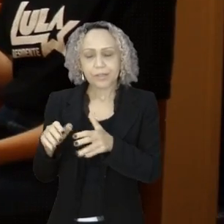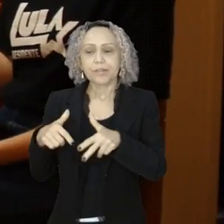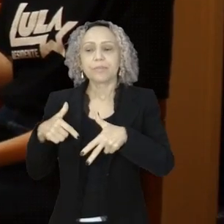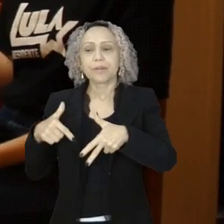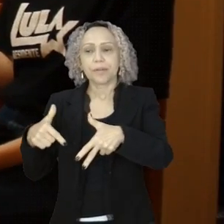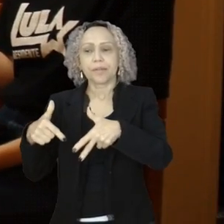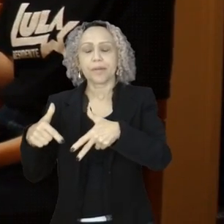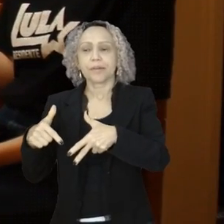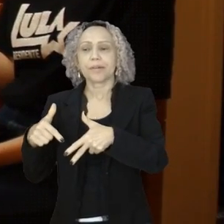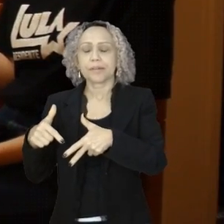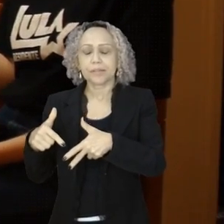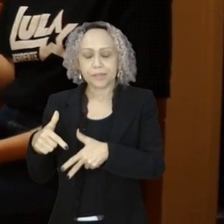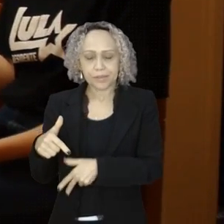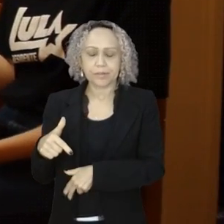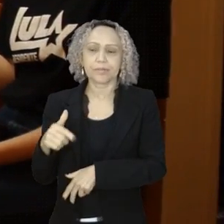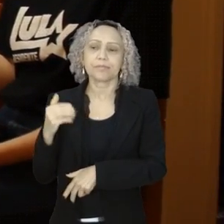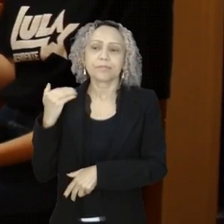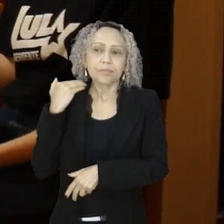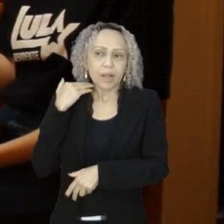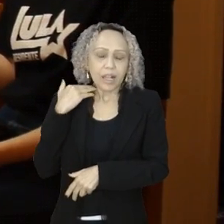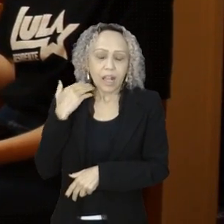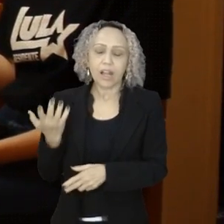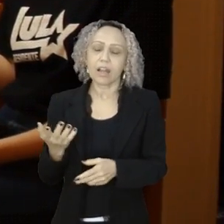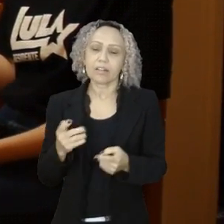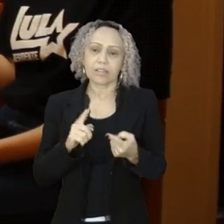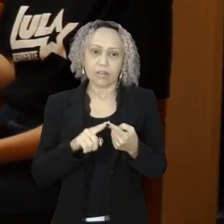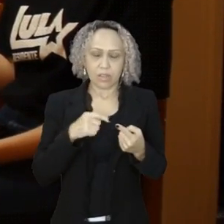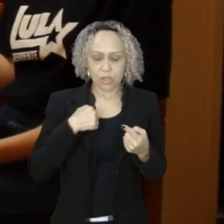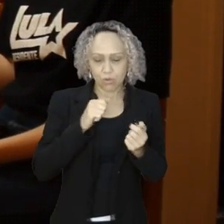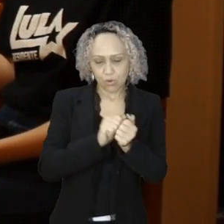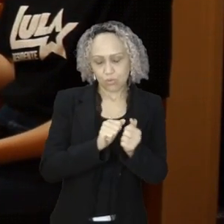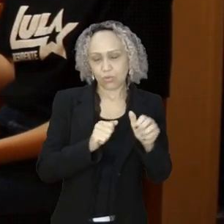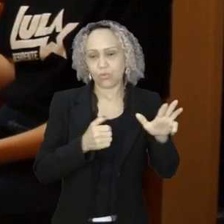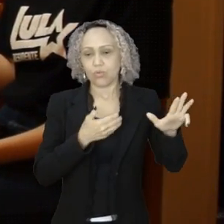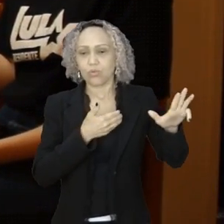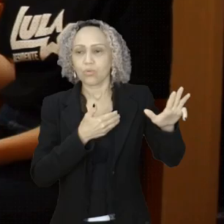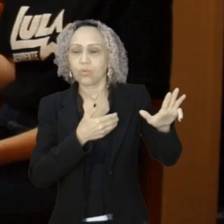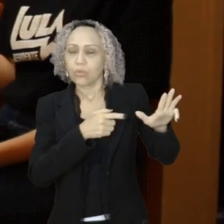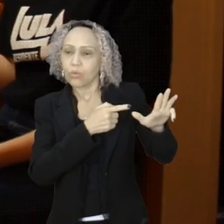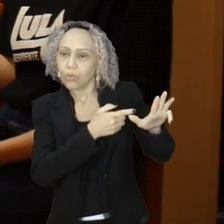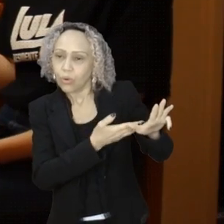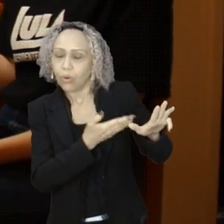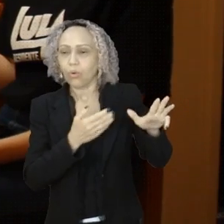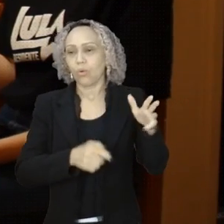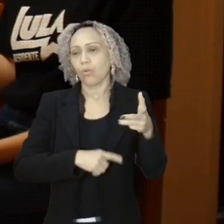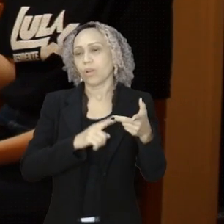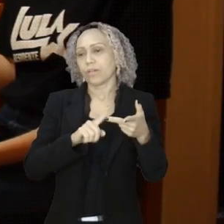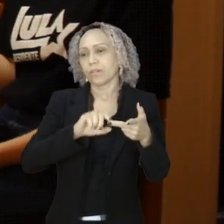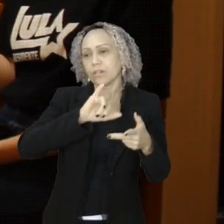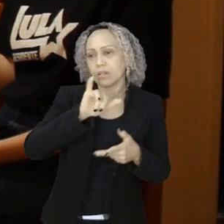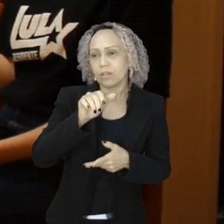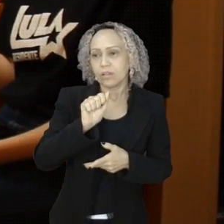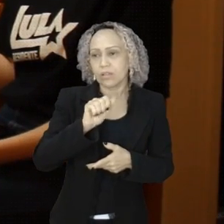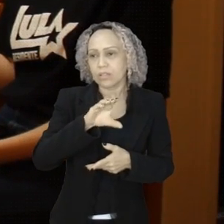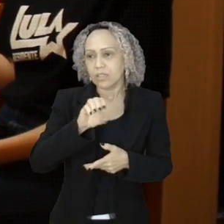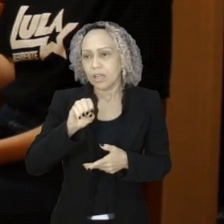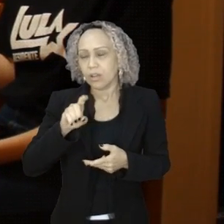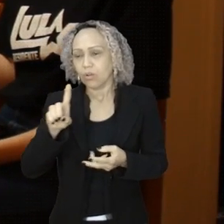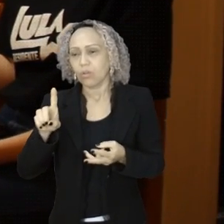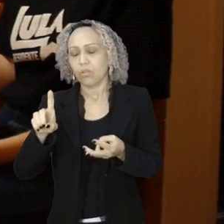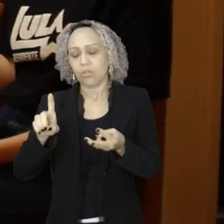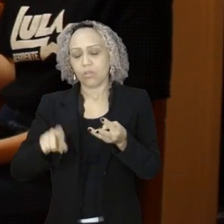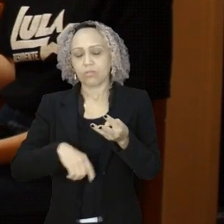companheiros como Lula e outros, o Jacó, não é? E tantos outros companheiros aqui do Rio Grande também,